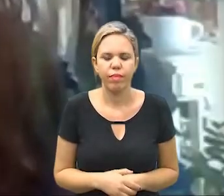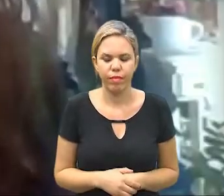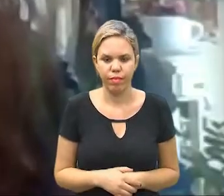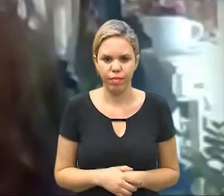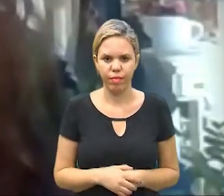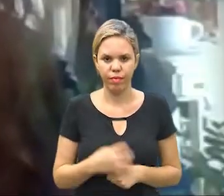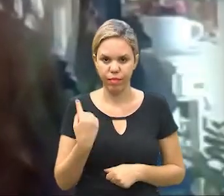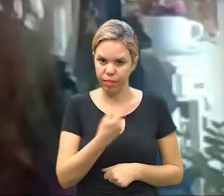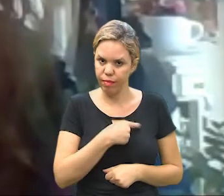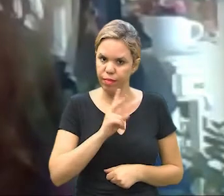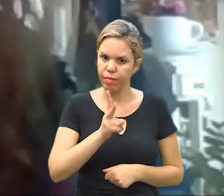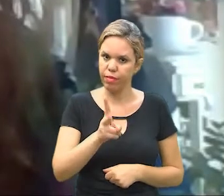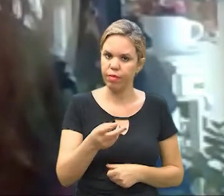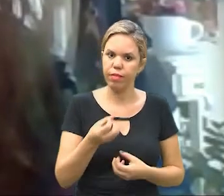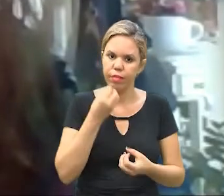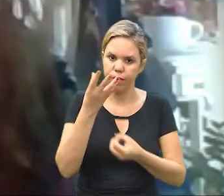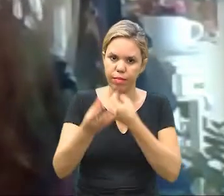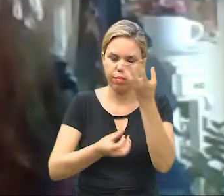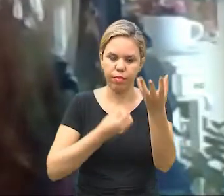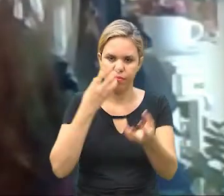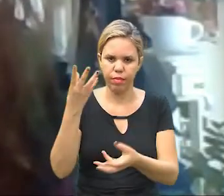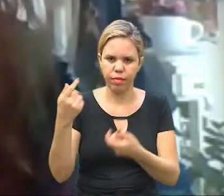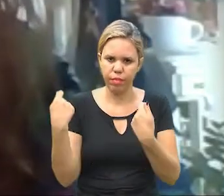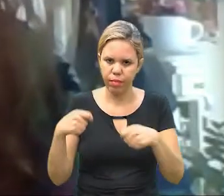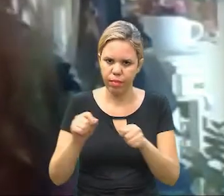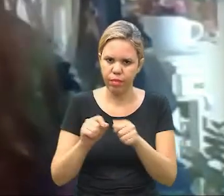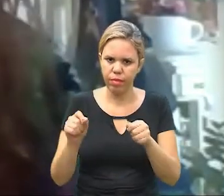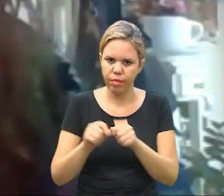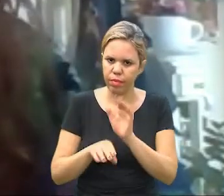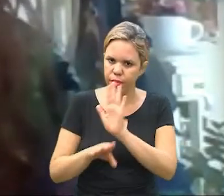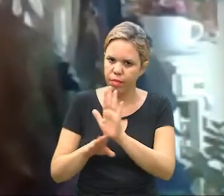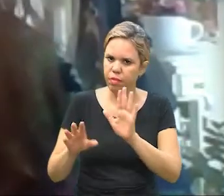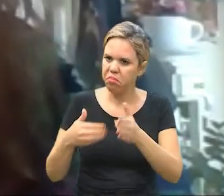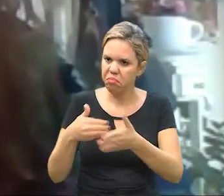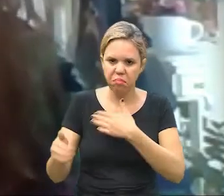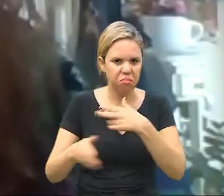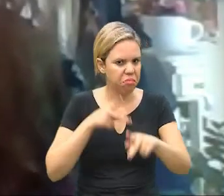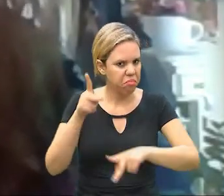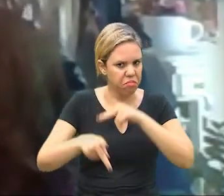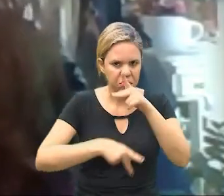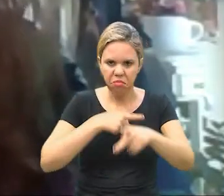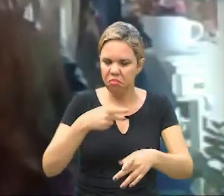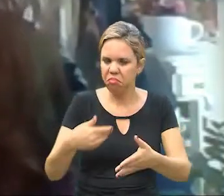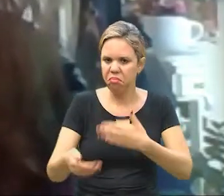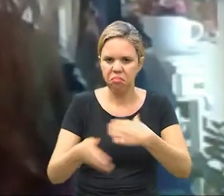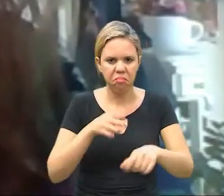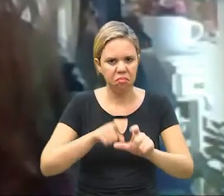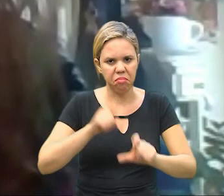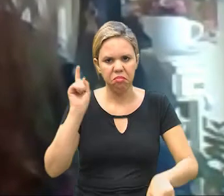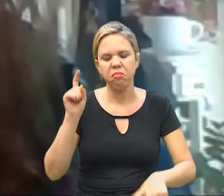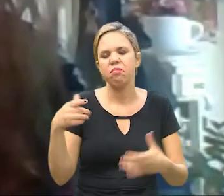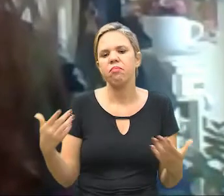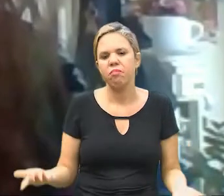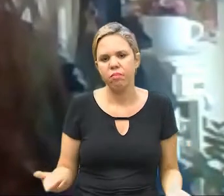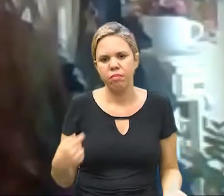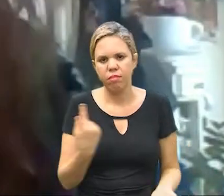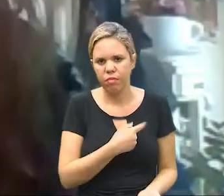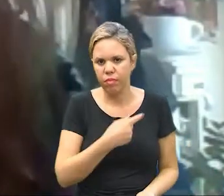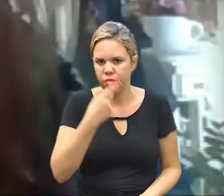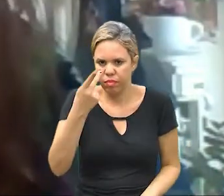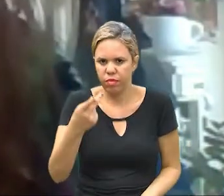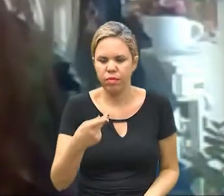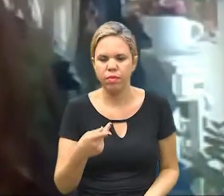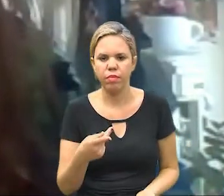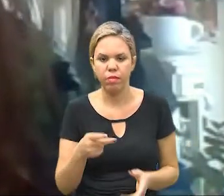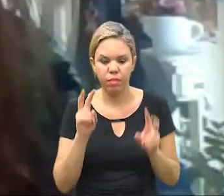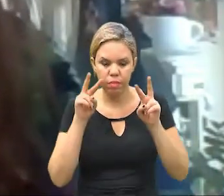A gente sempre fala que a gente deve fazer o bem sem olhar a quem. Na verdade, eu falo que a gente tem que fazer o